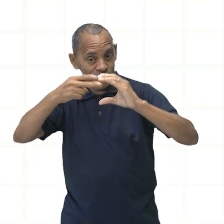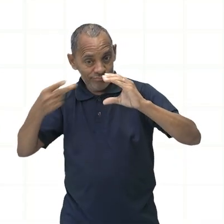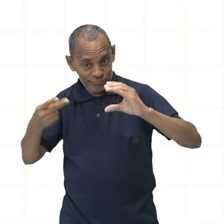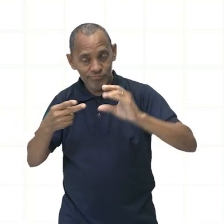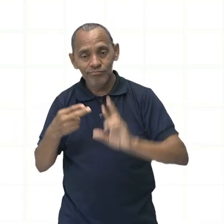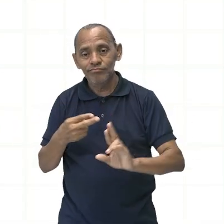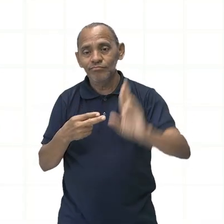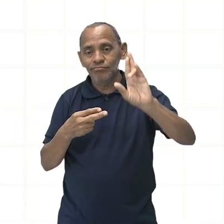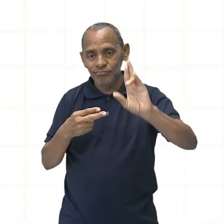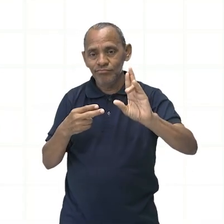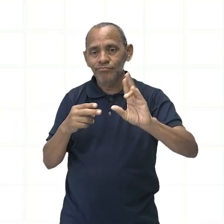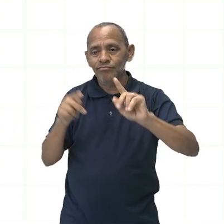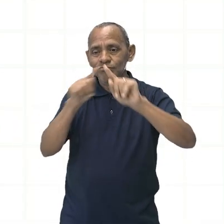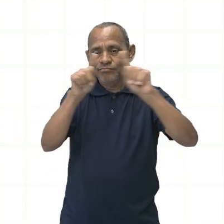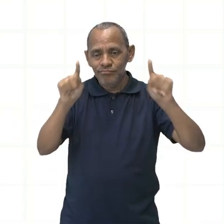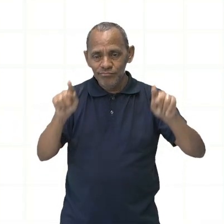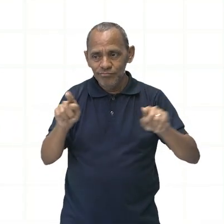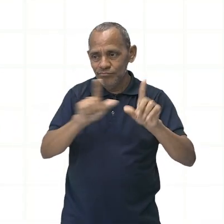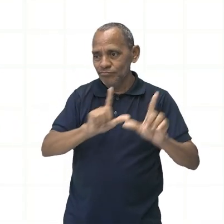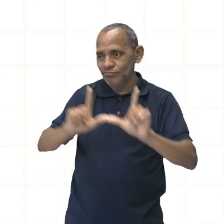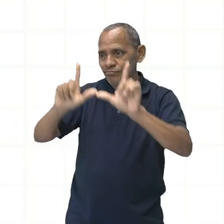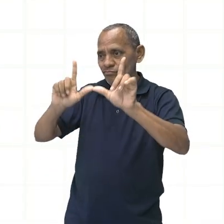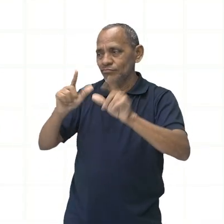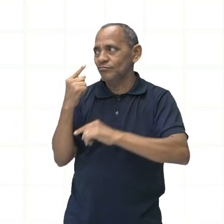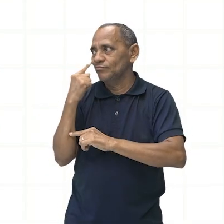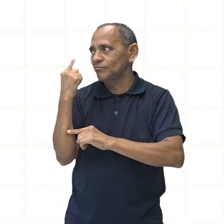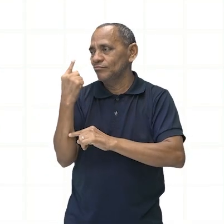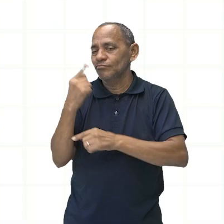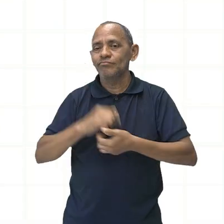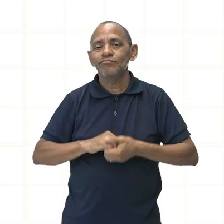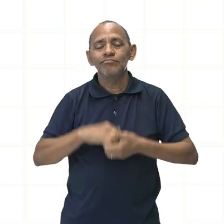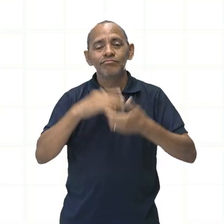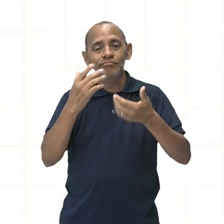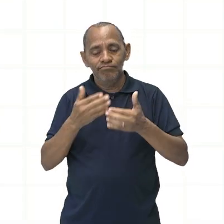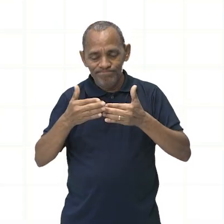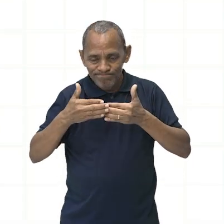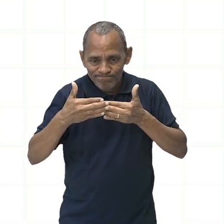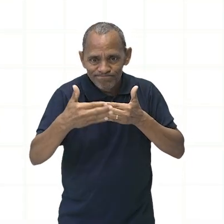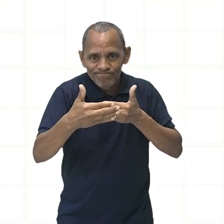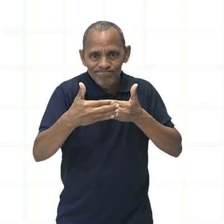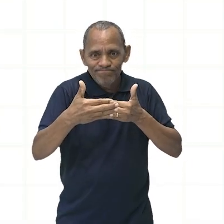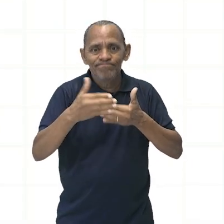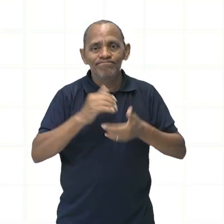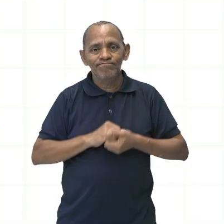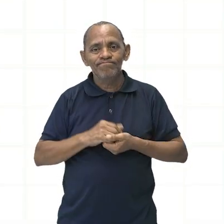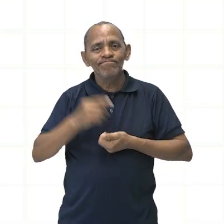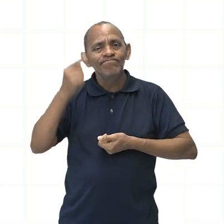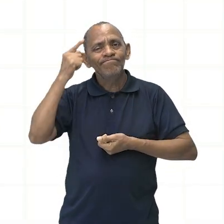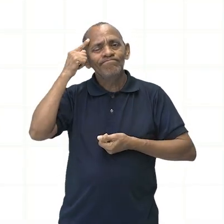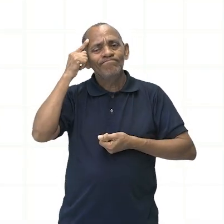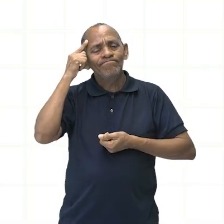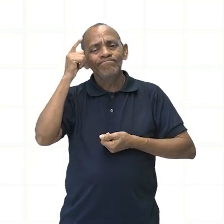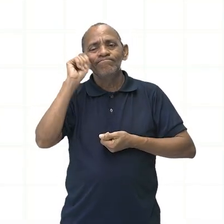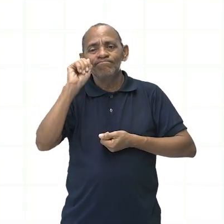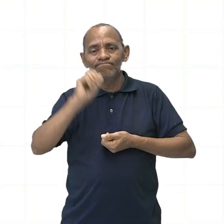seu genótipo representado no nosso quadro. Então, a partir disso, nós vamos pensar um